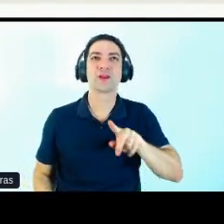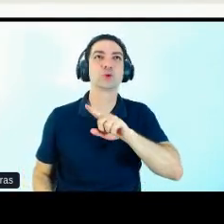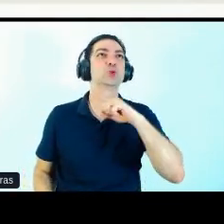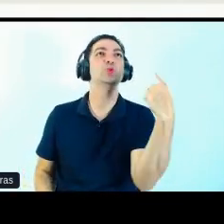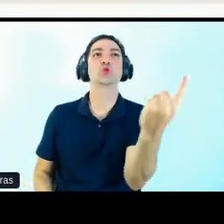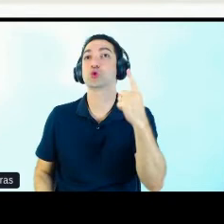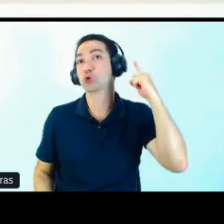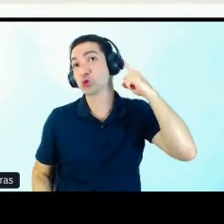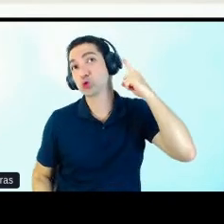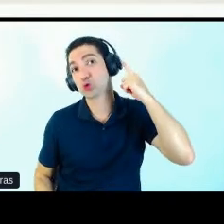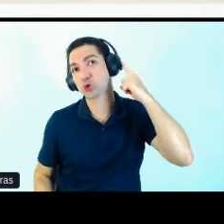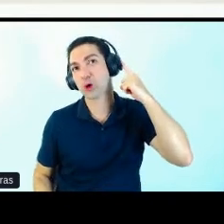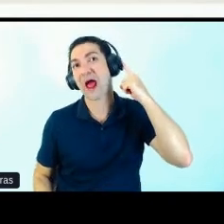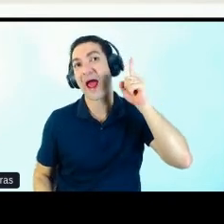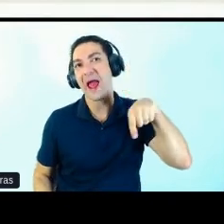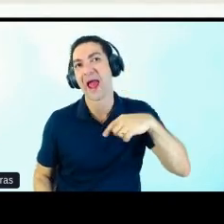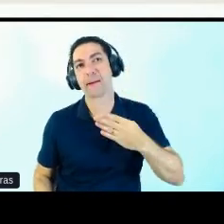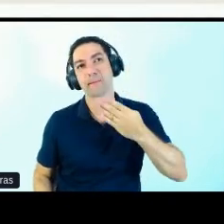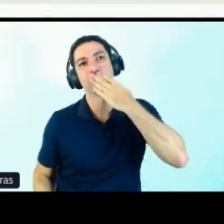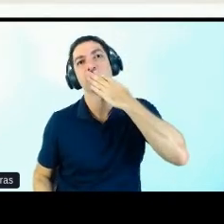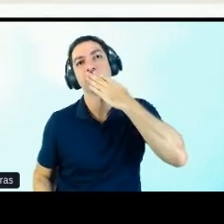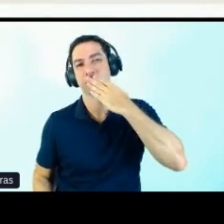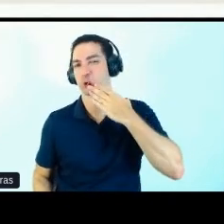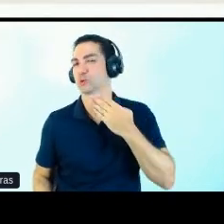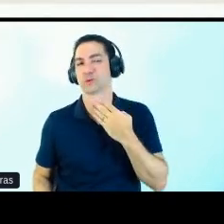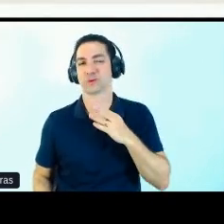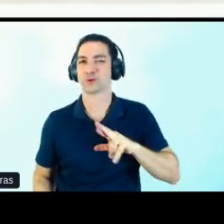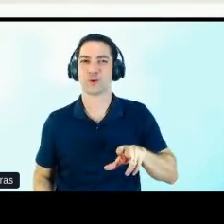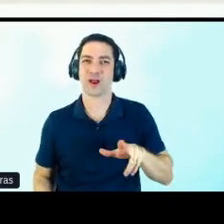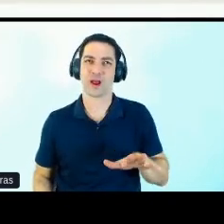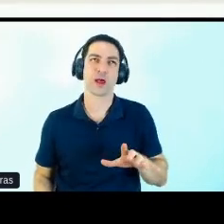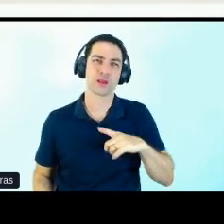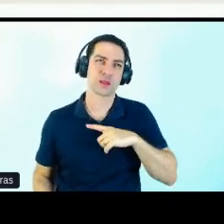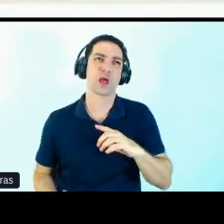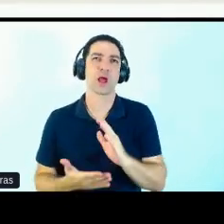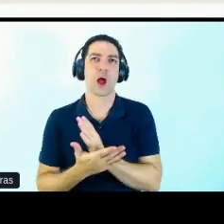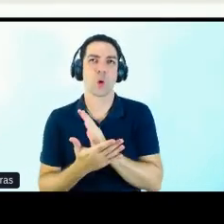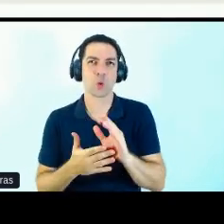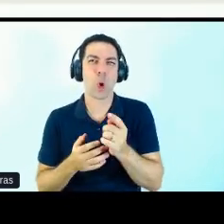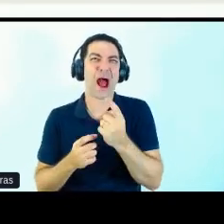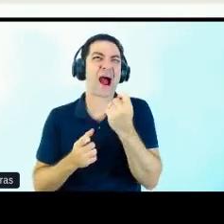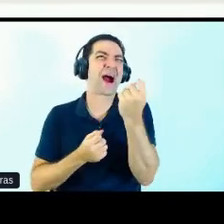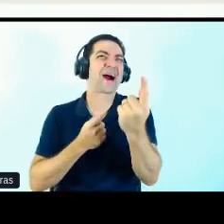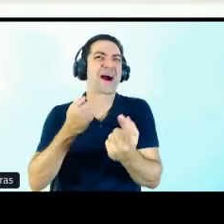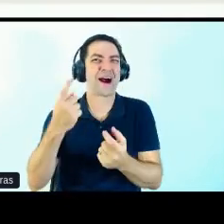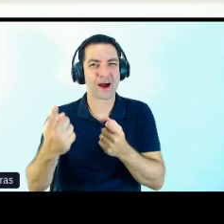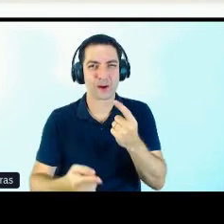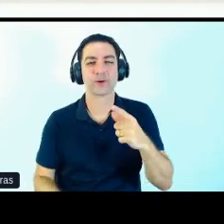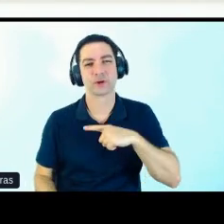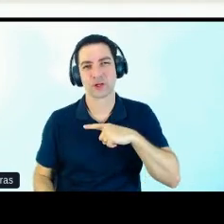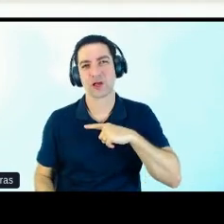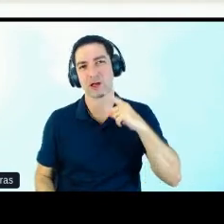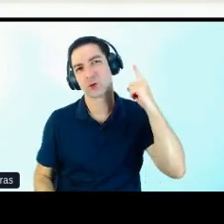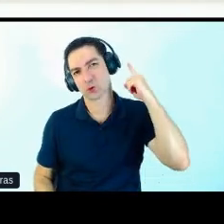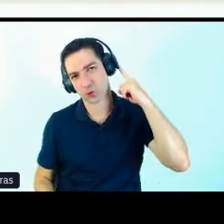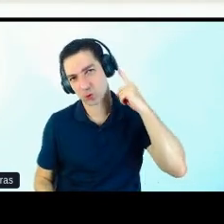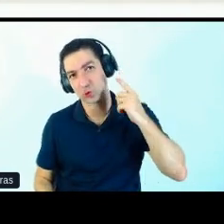uma deficiência múltipla. Mas não, o pessoal, como o